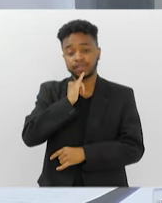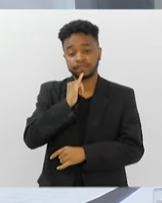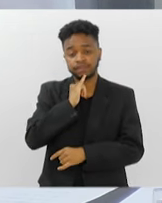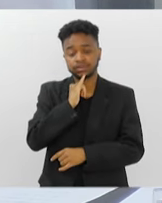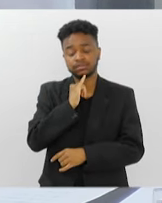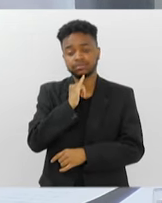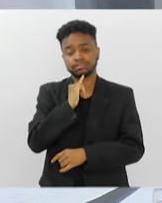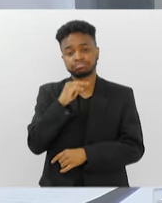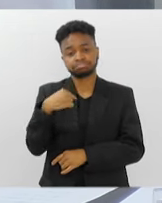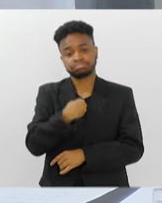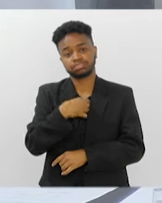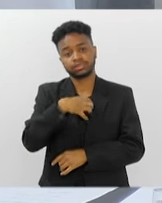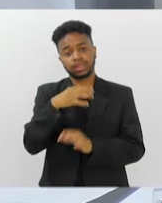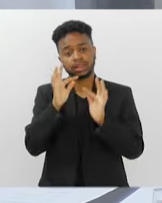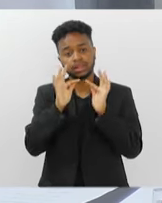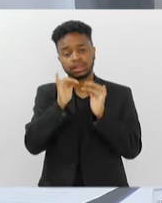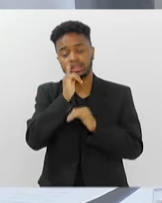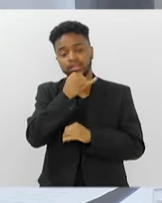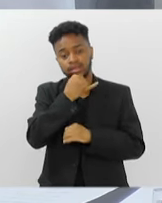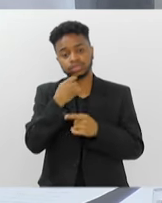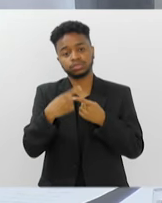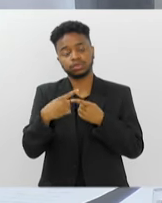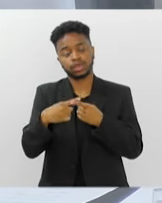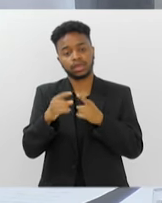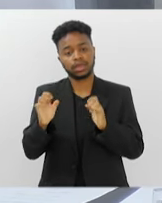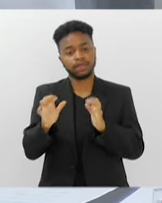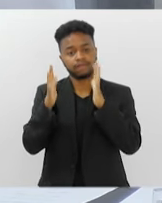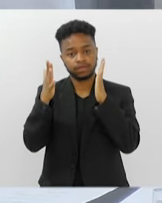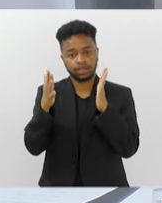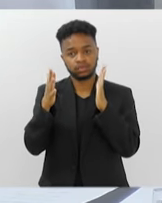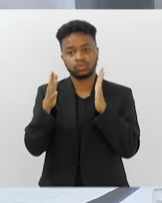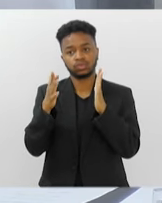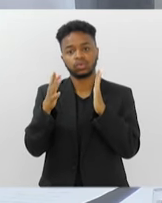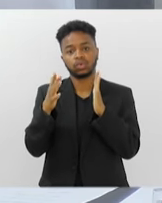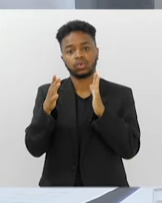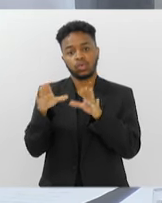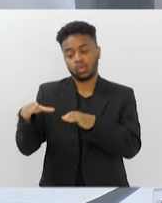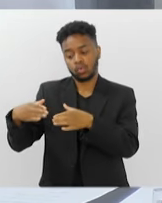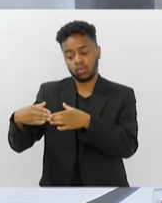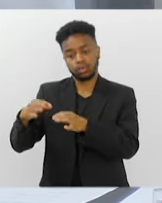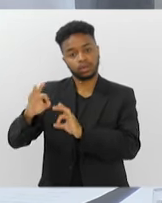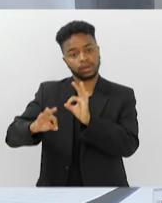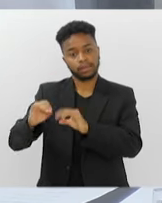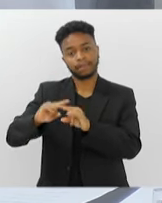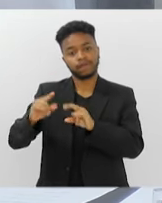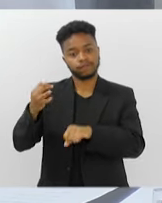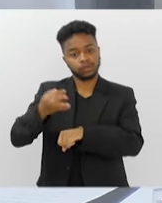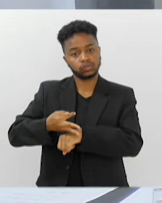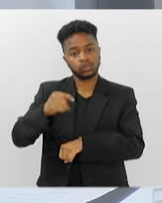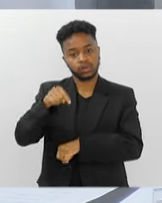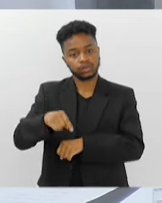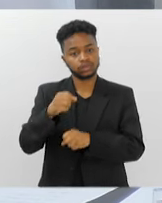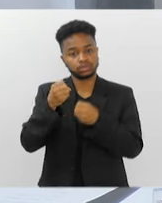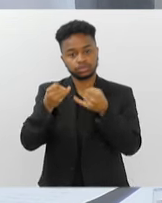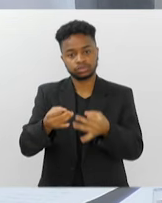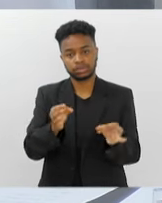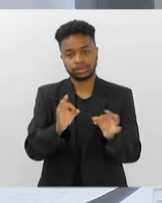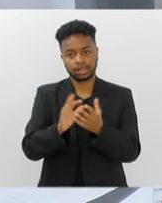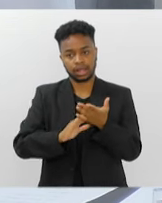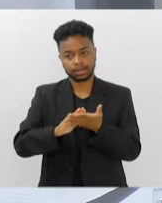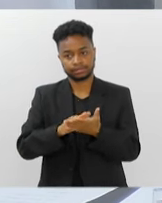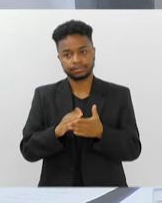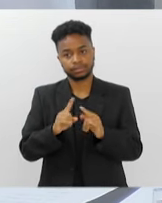fica triste né porque é um evento que tá sendo protagonizado por eles eles deveriam estar aqui dando esses esclarecimentos mas